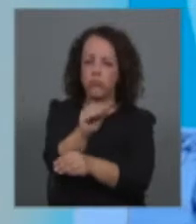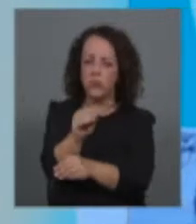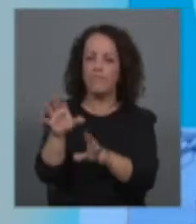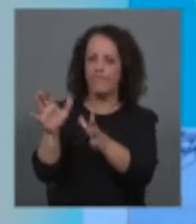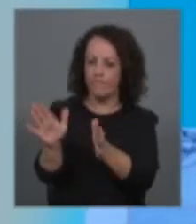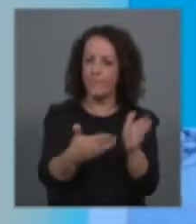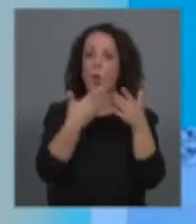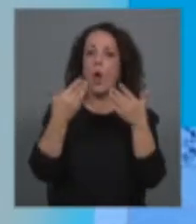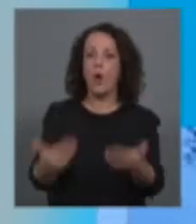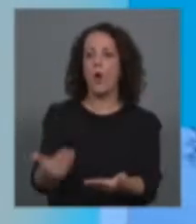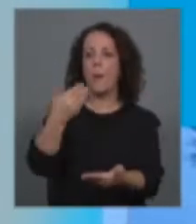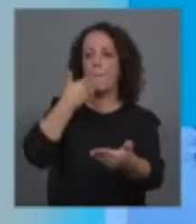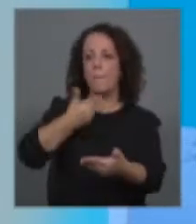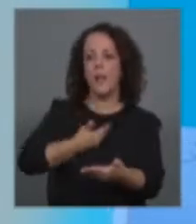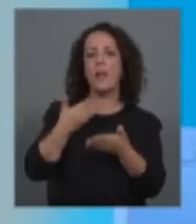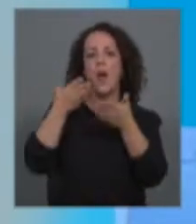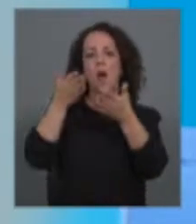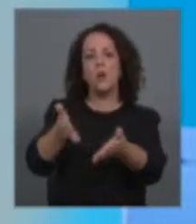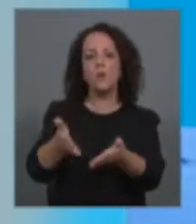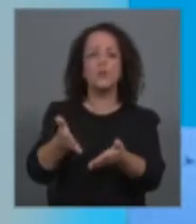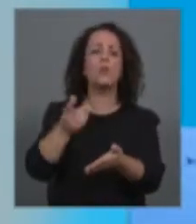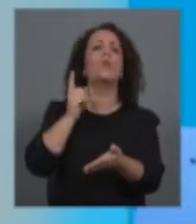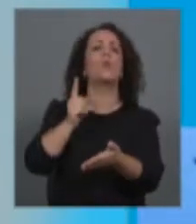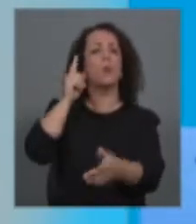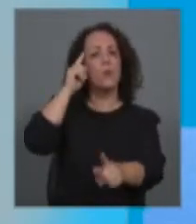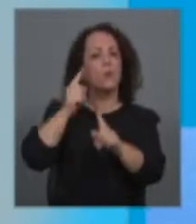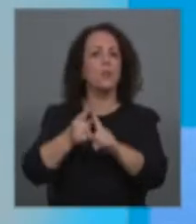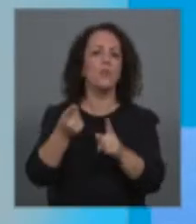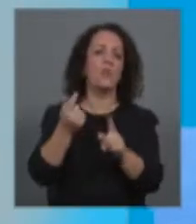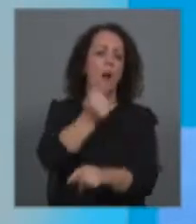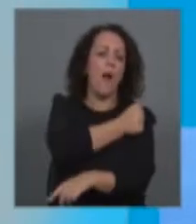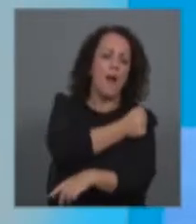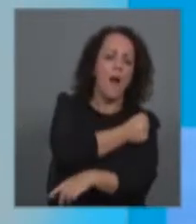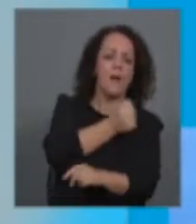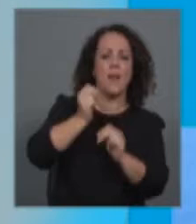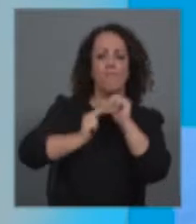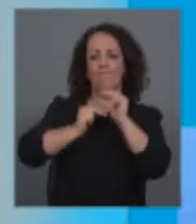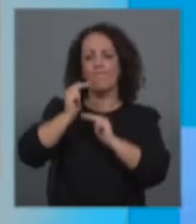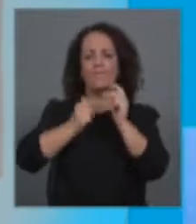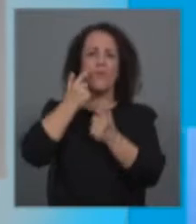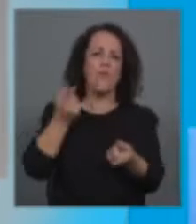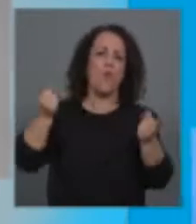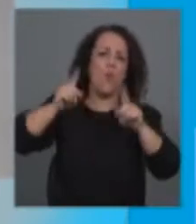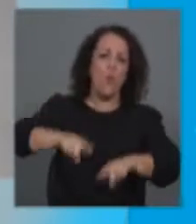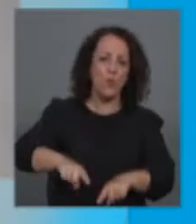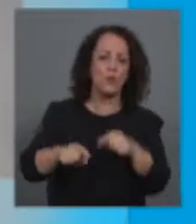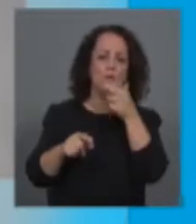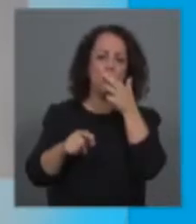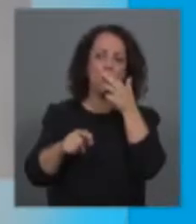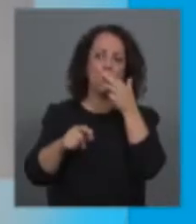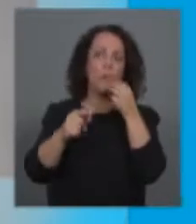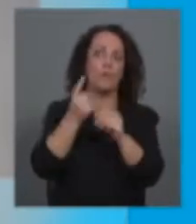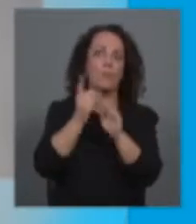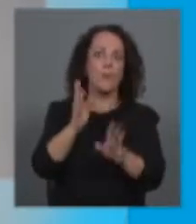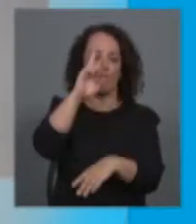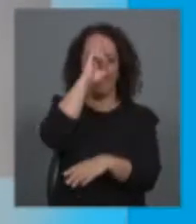é também nesta ajuda de recuperação, de reconstrução de algumas casas, portanto, para as pessoas poderem enfrentar o inverno que